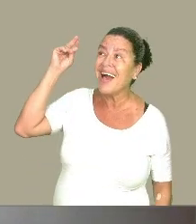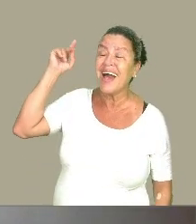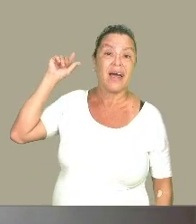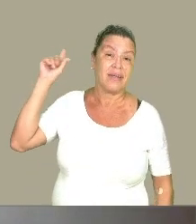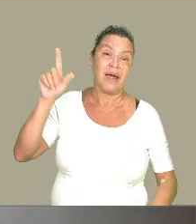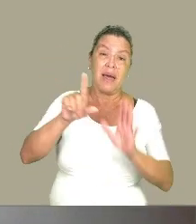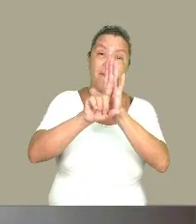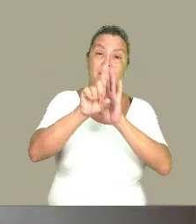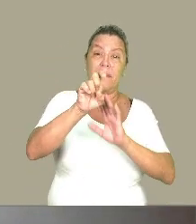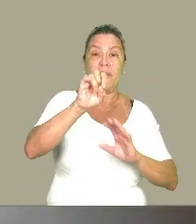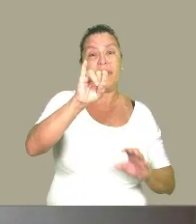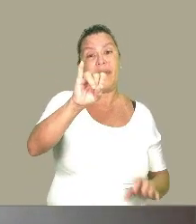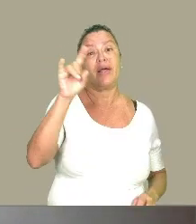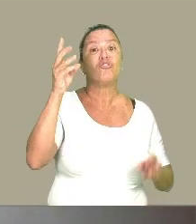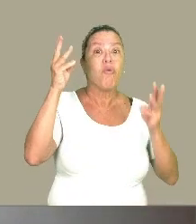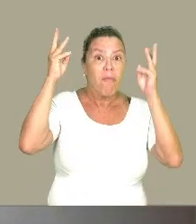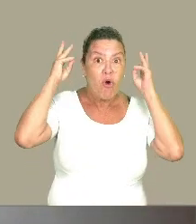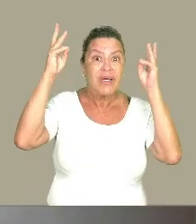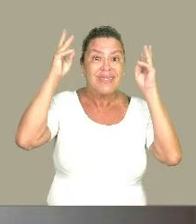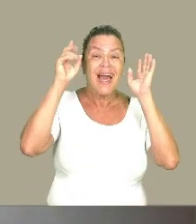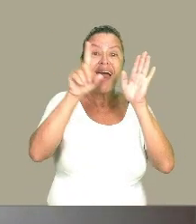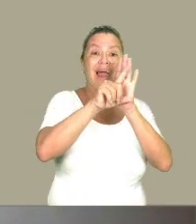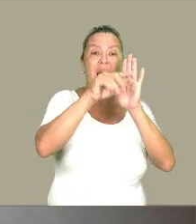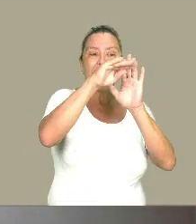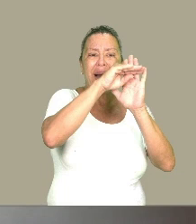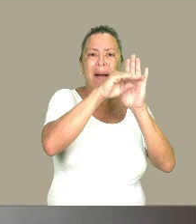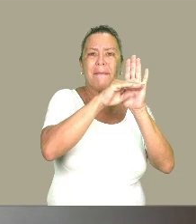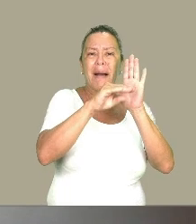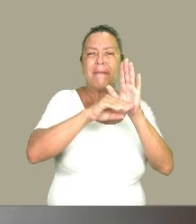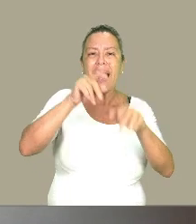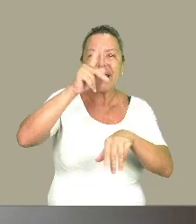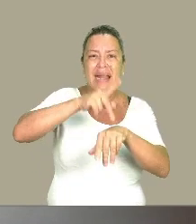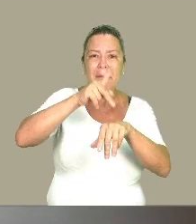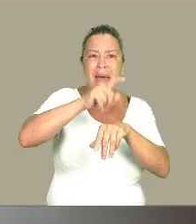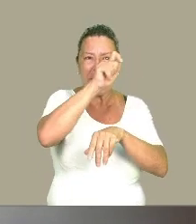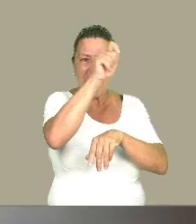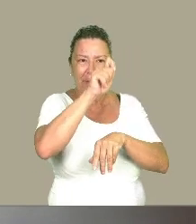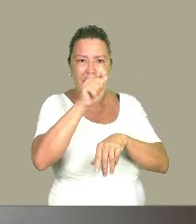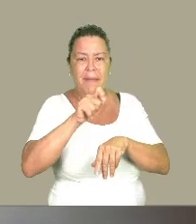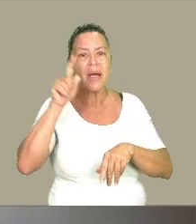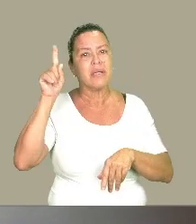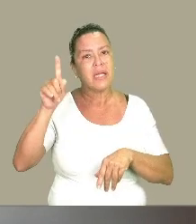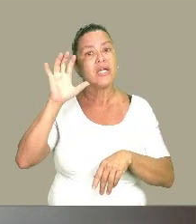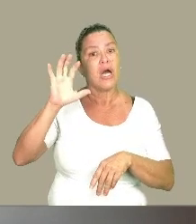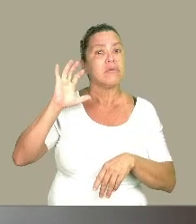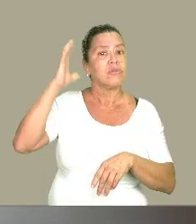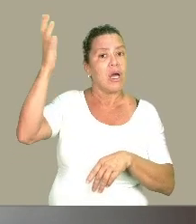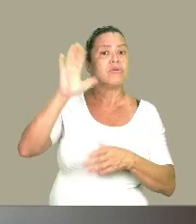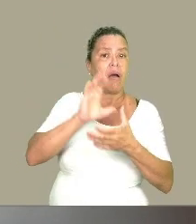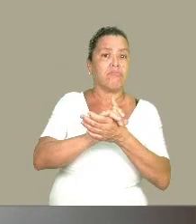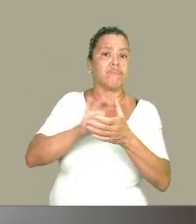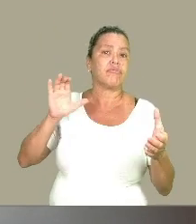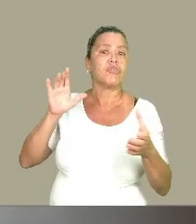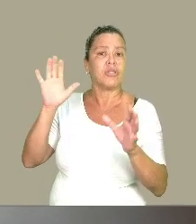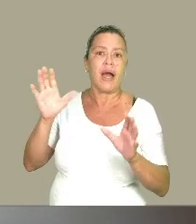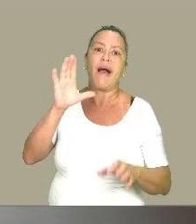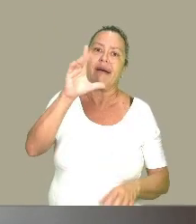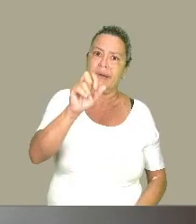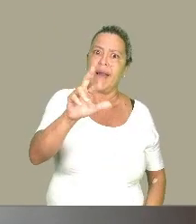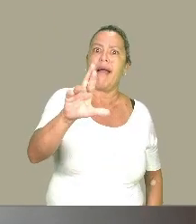leis trazidas a Moisés, já se previa ali uma forma de dissolução dos vínculos. É claro